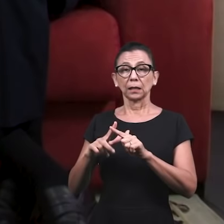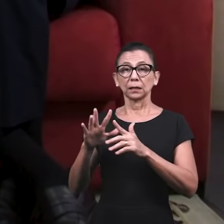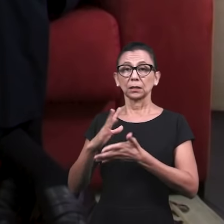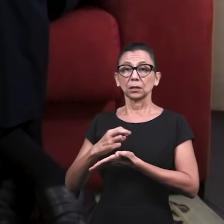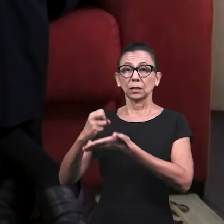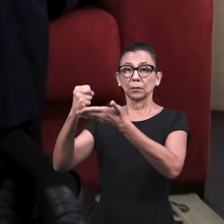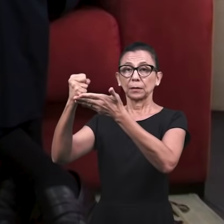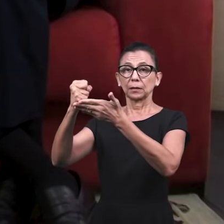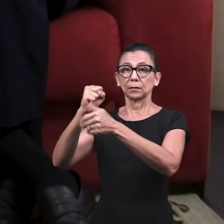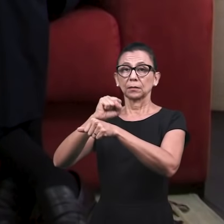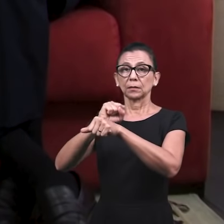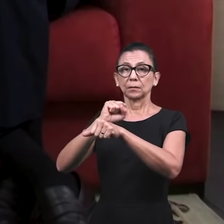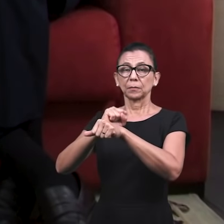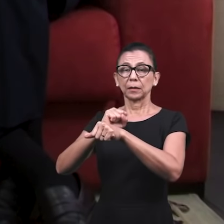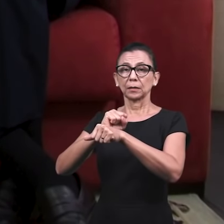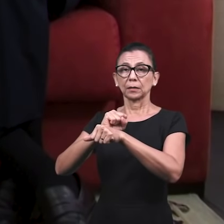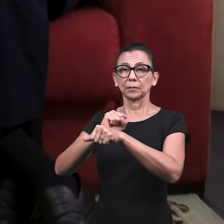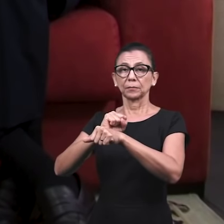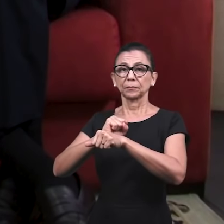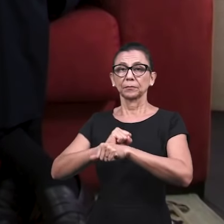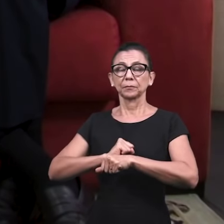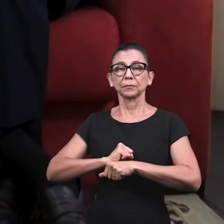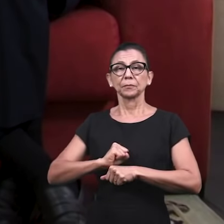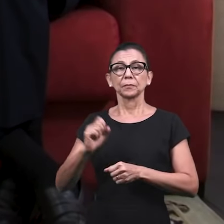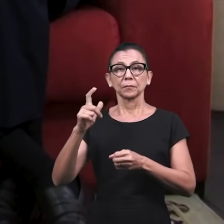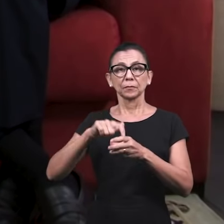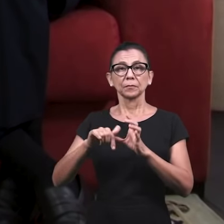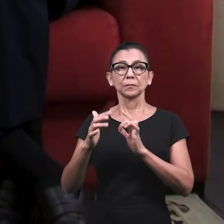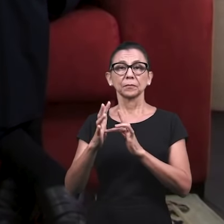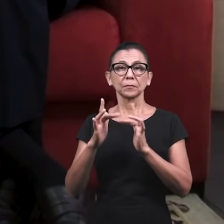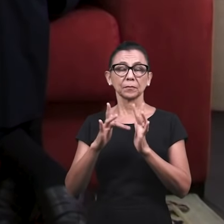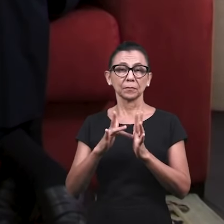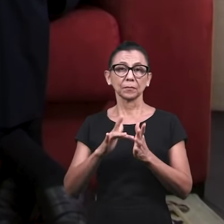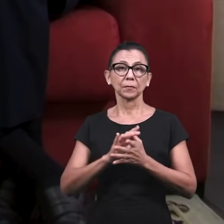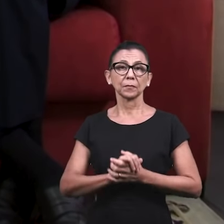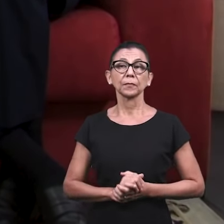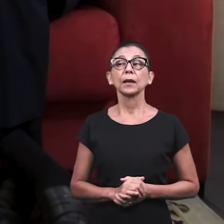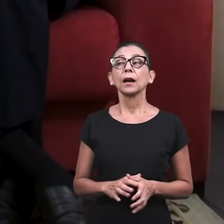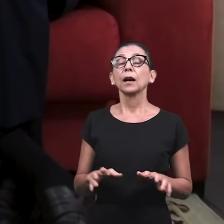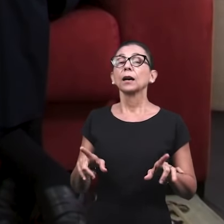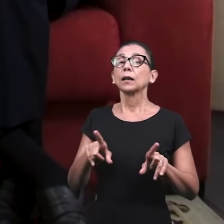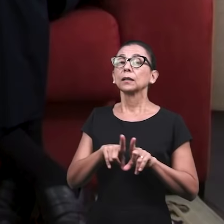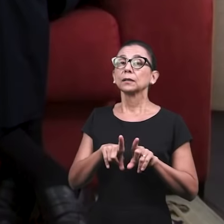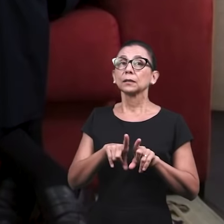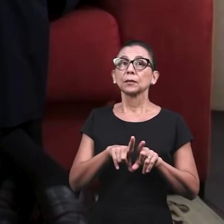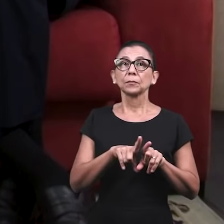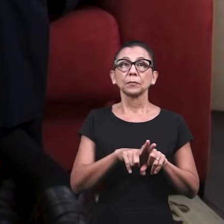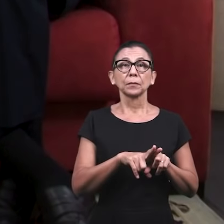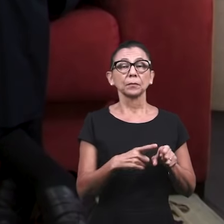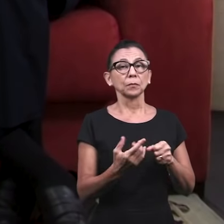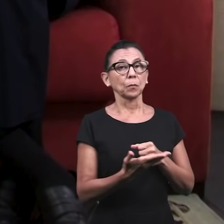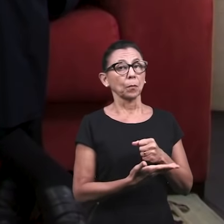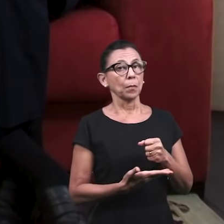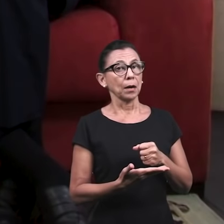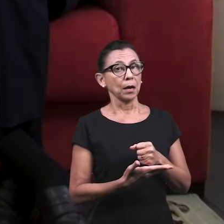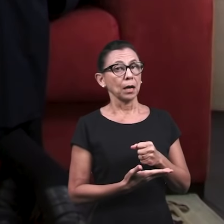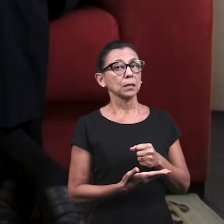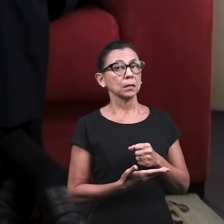arrebatamento aguarda o chamado do Senhor. É verdade. Né? A grande investida dessa hora é nos fazer esquecer da nossa base, do nosso